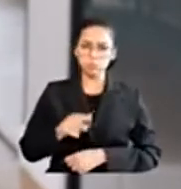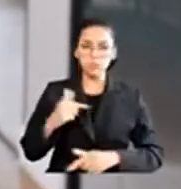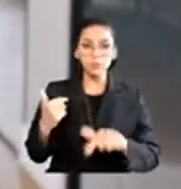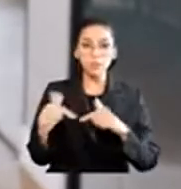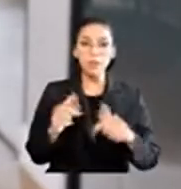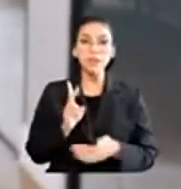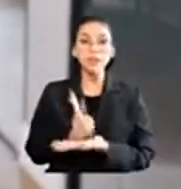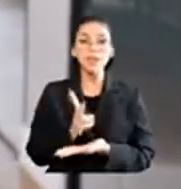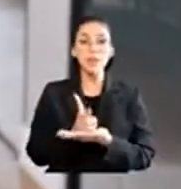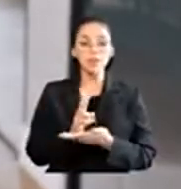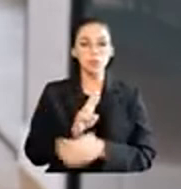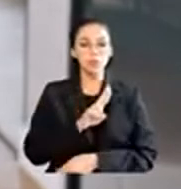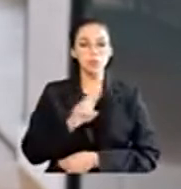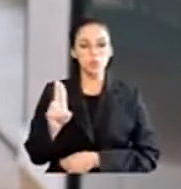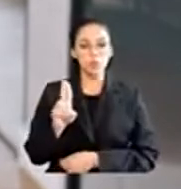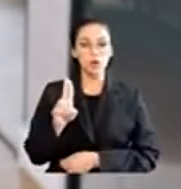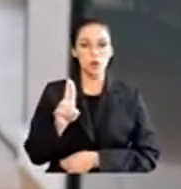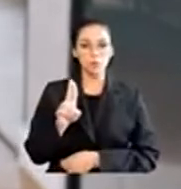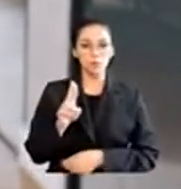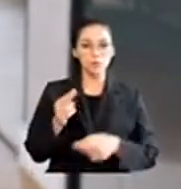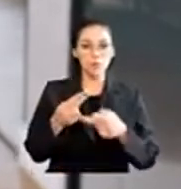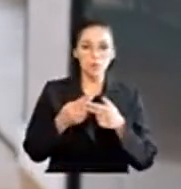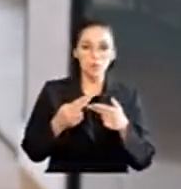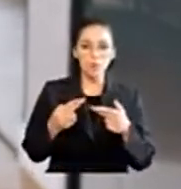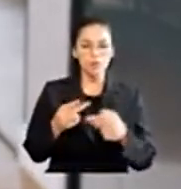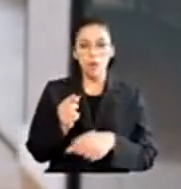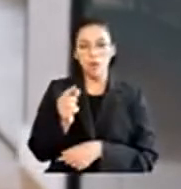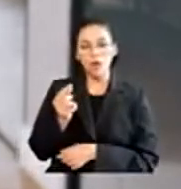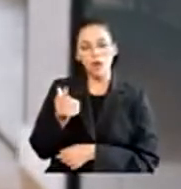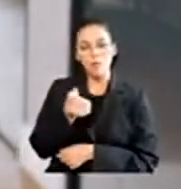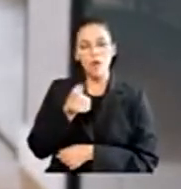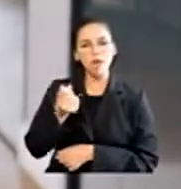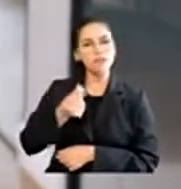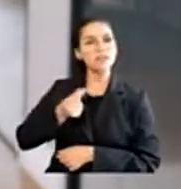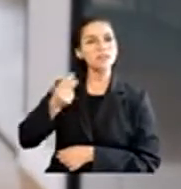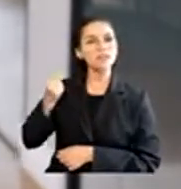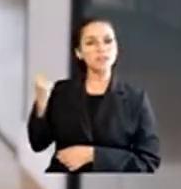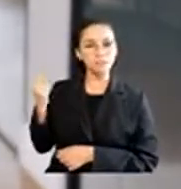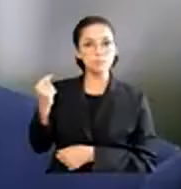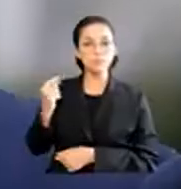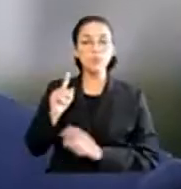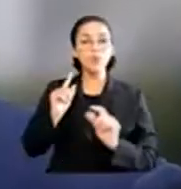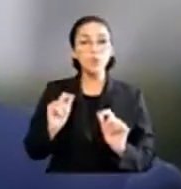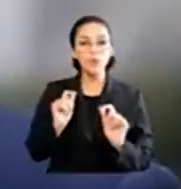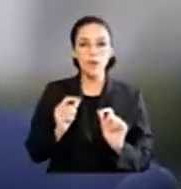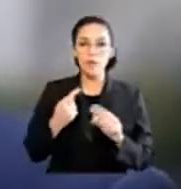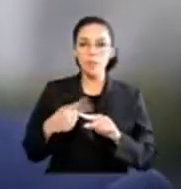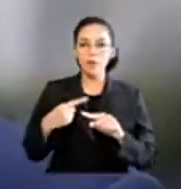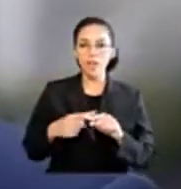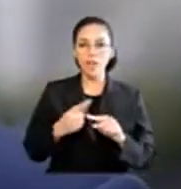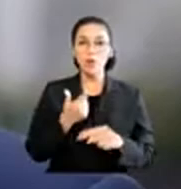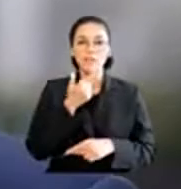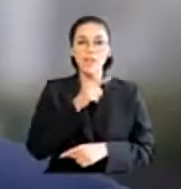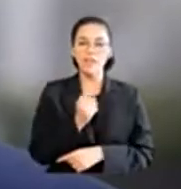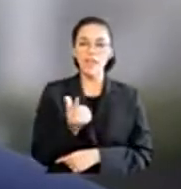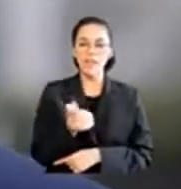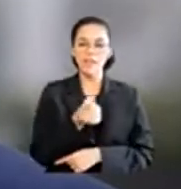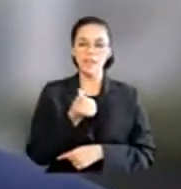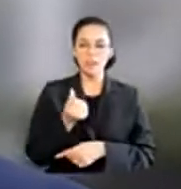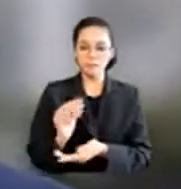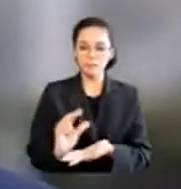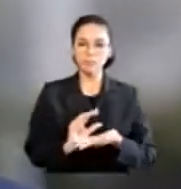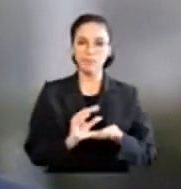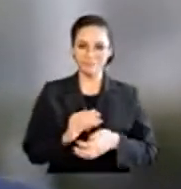de moedas antigas, enfatizando sua vocação para gerar renda. Foi assim com o Fiorino, com o